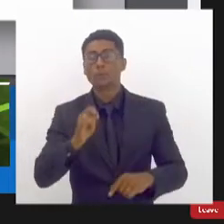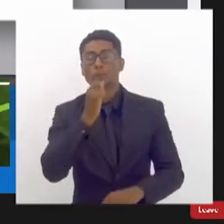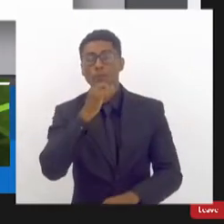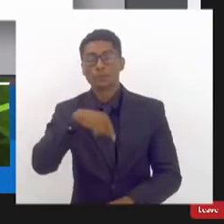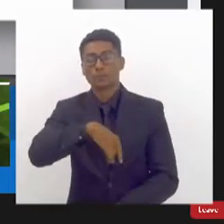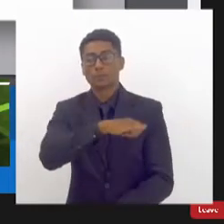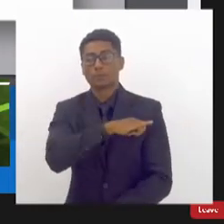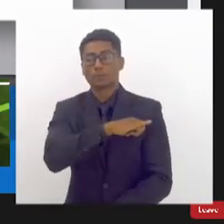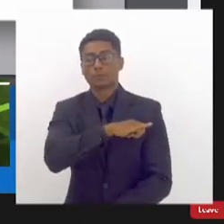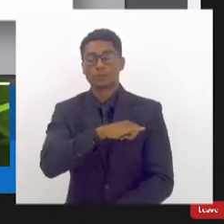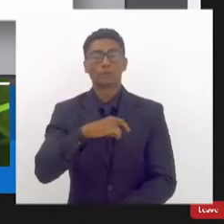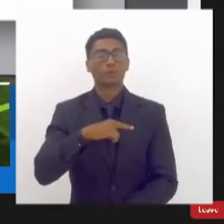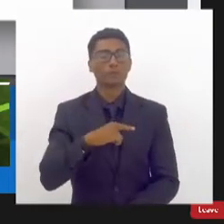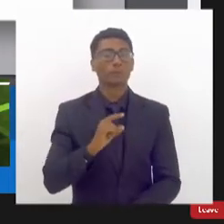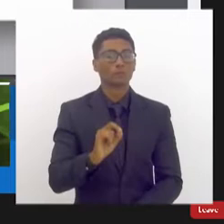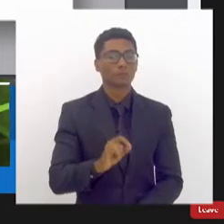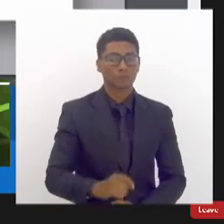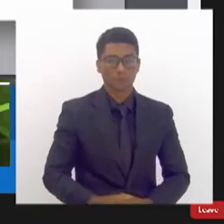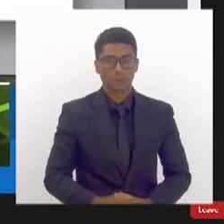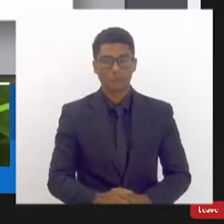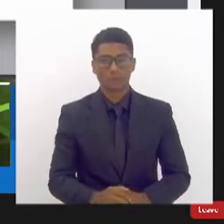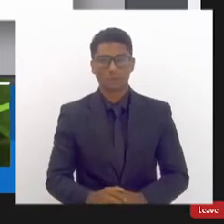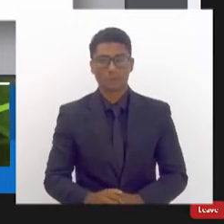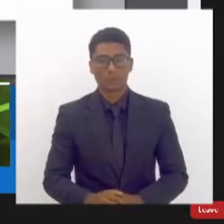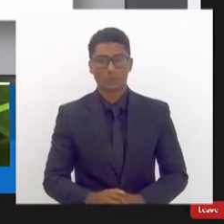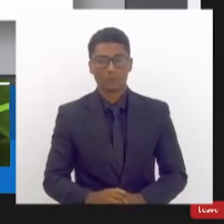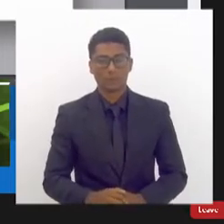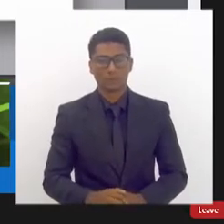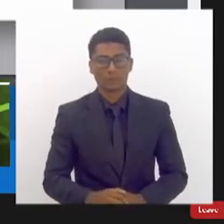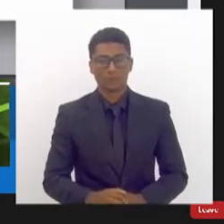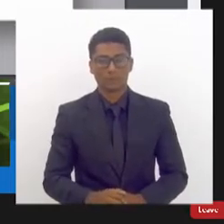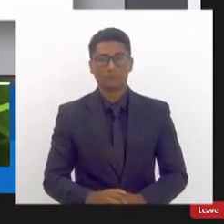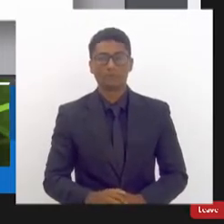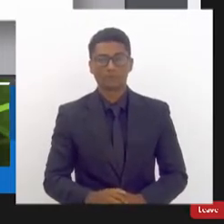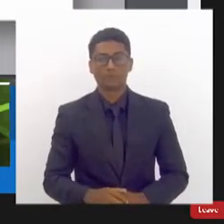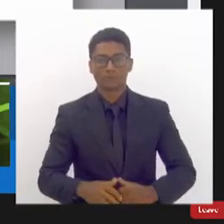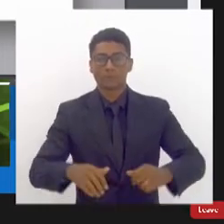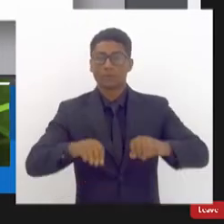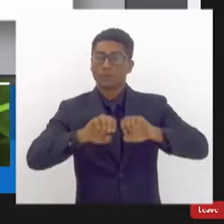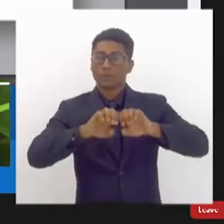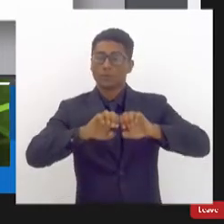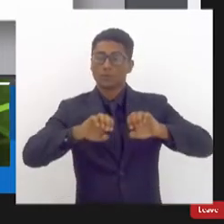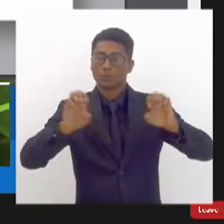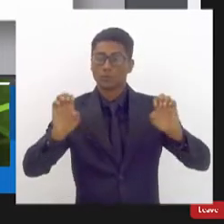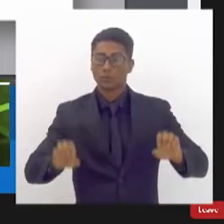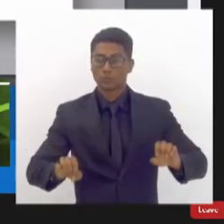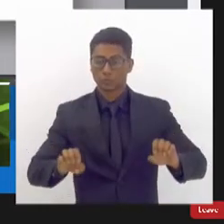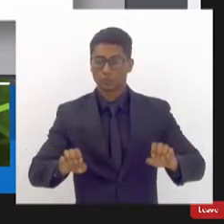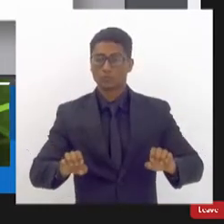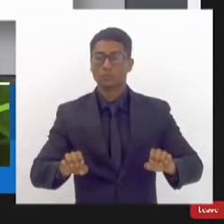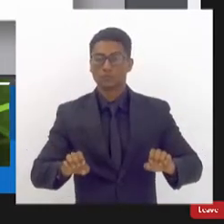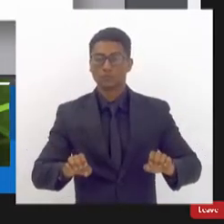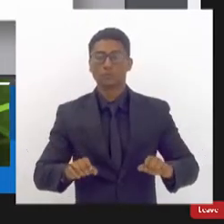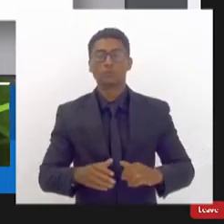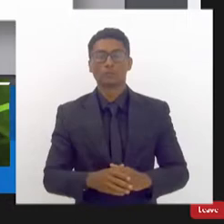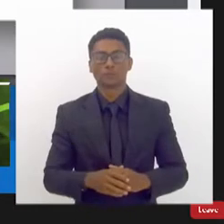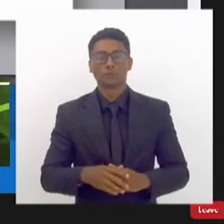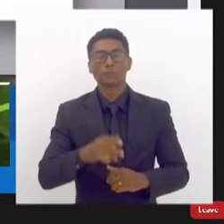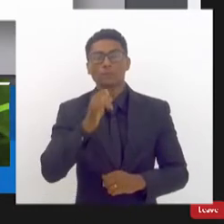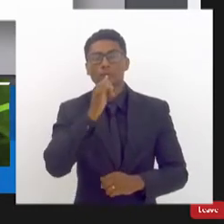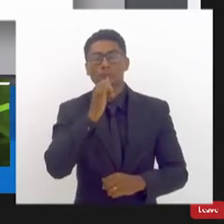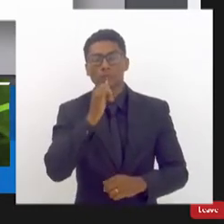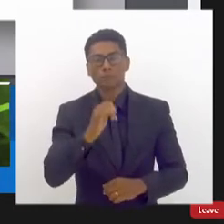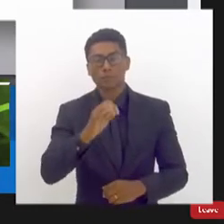ele possui uma grande estrutura, se nós considerarmos o consórcio